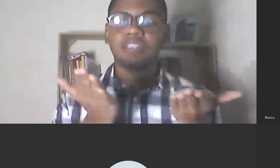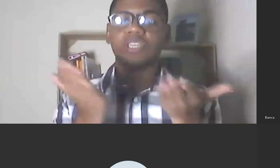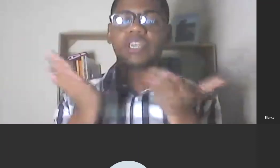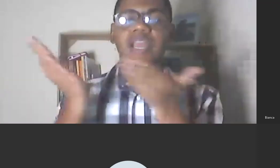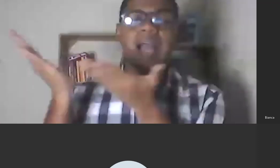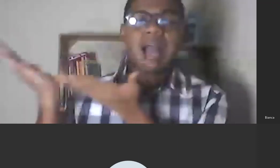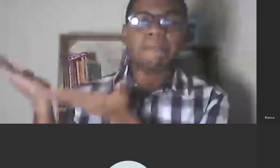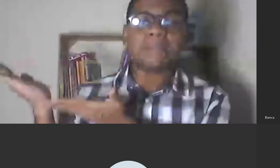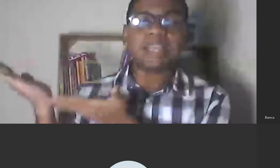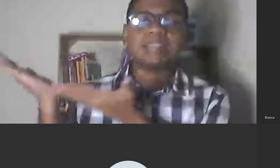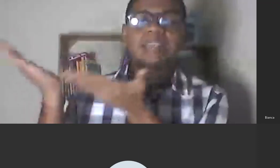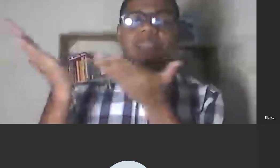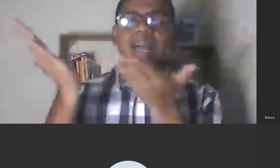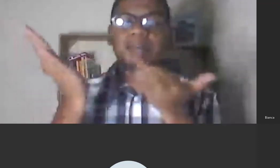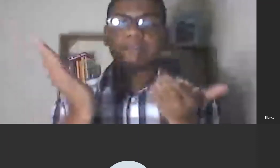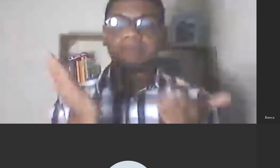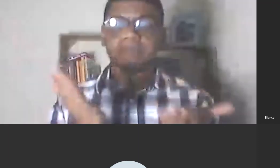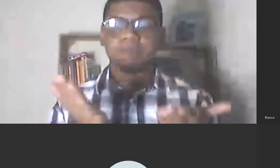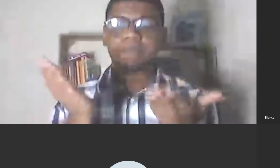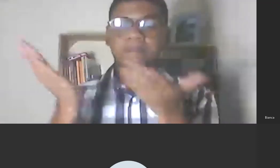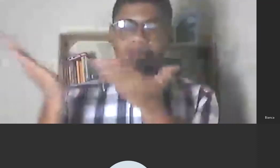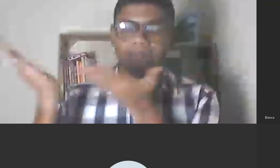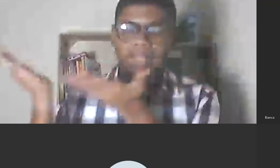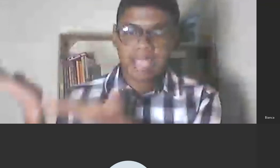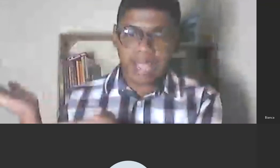para frente. Apresentar.